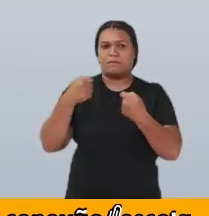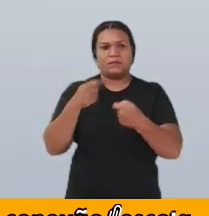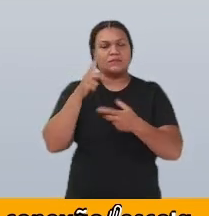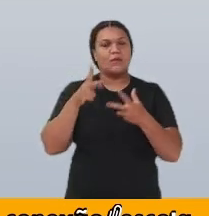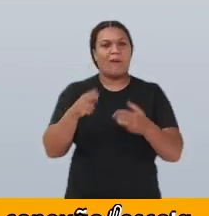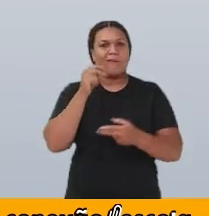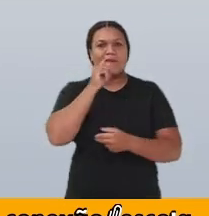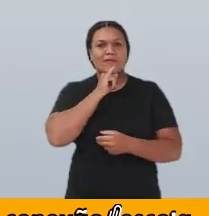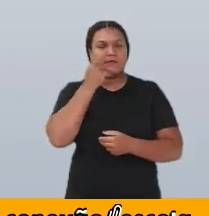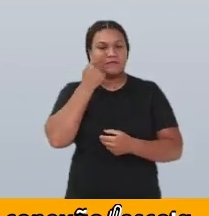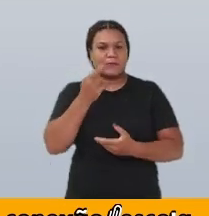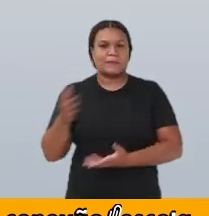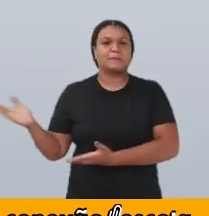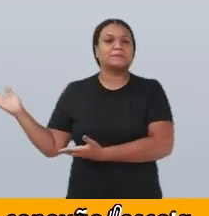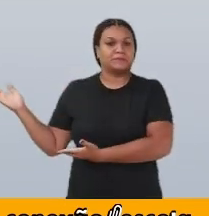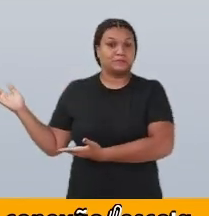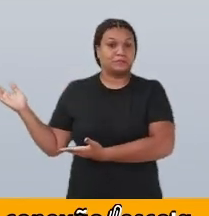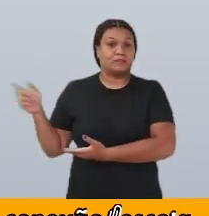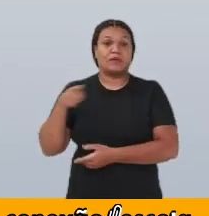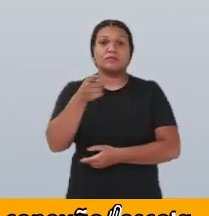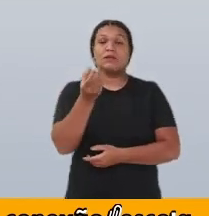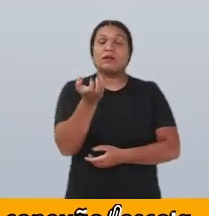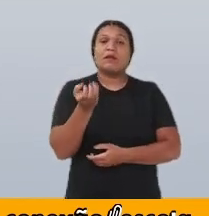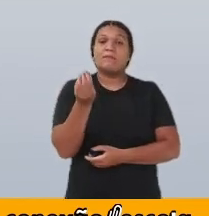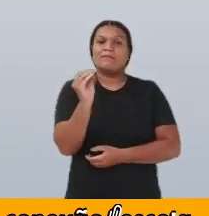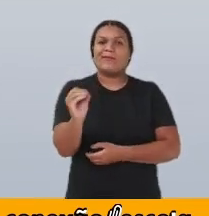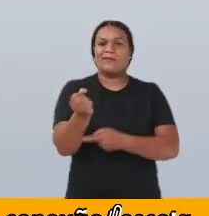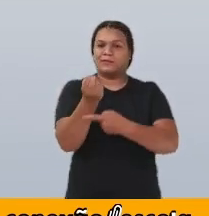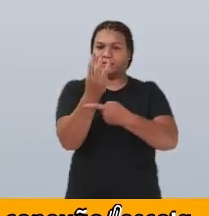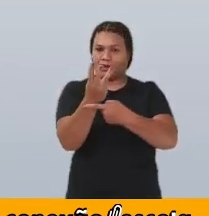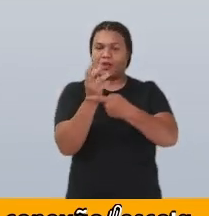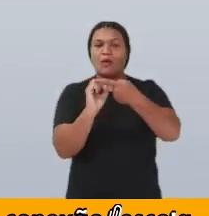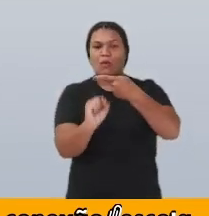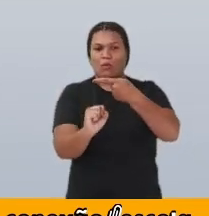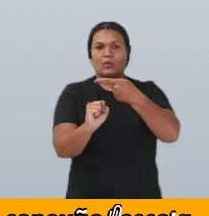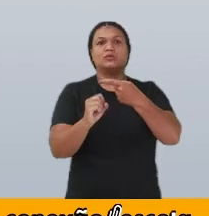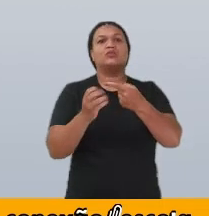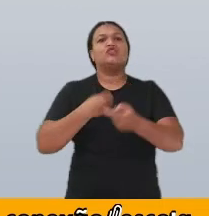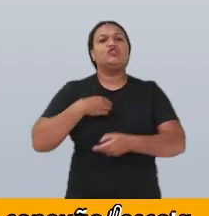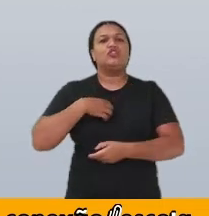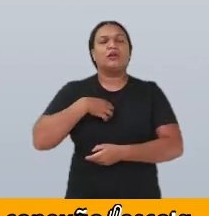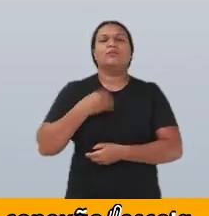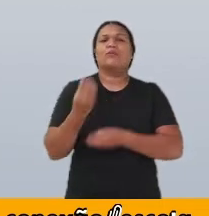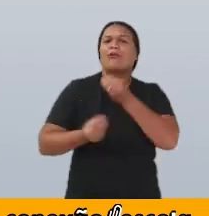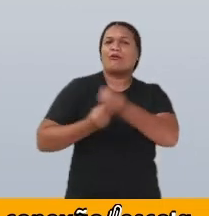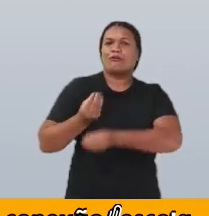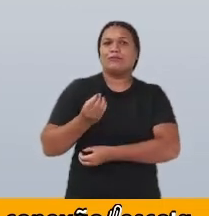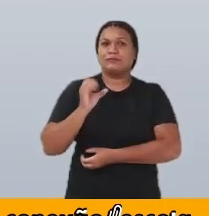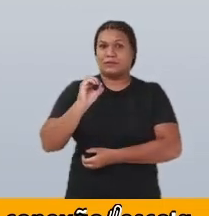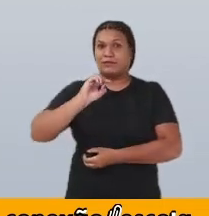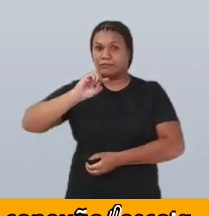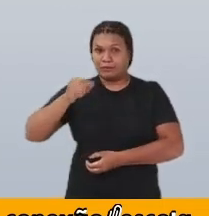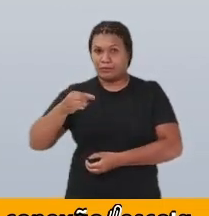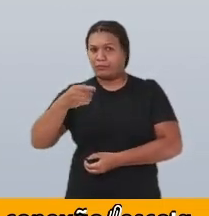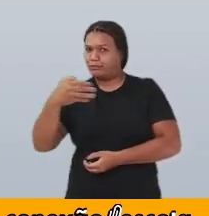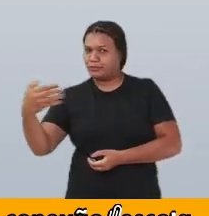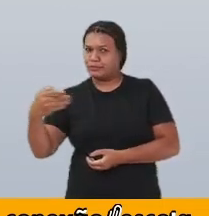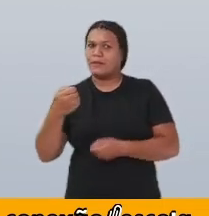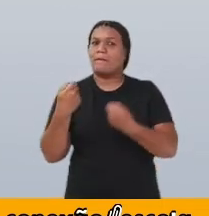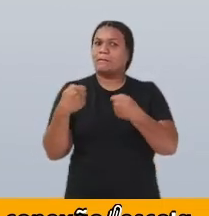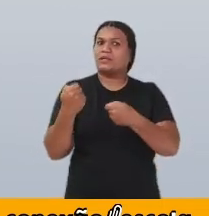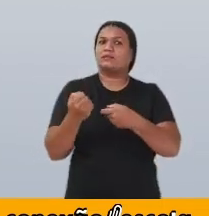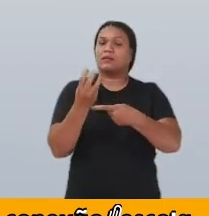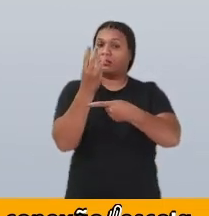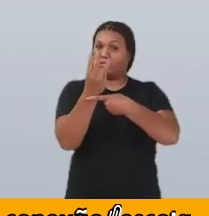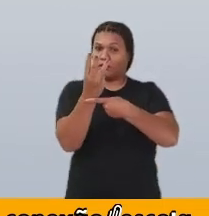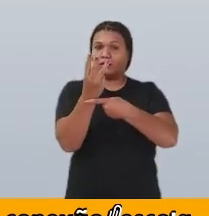se quisermos escrever a fração 3/8 na forma decimal, devemos pegar o 3, que é o